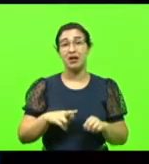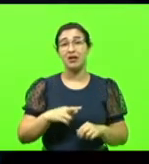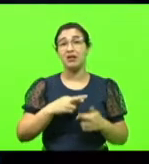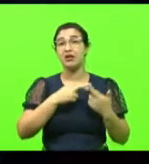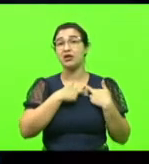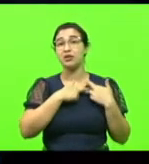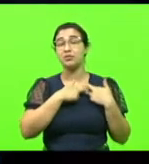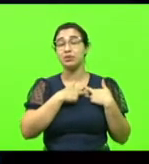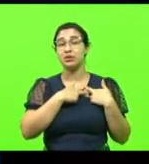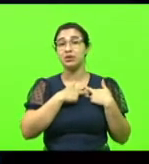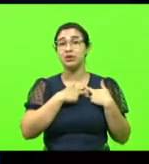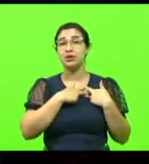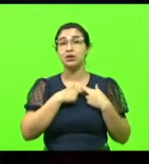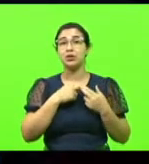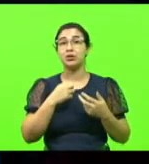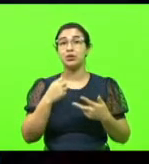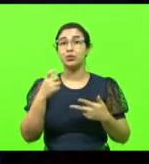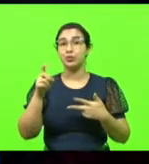ele contém